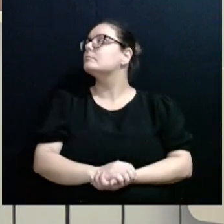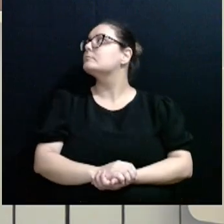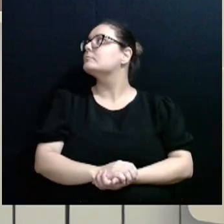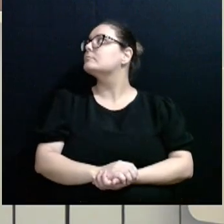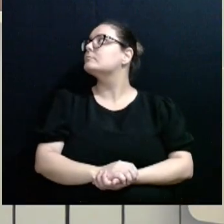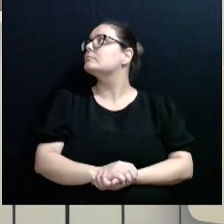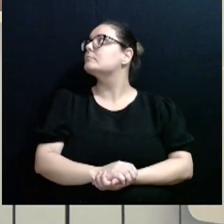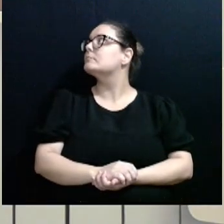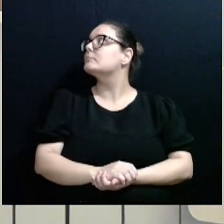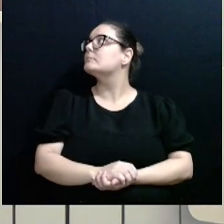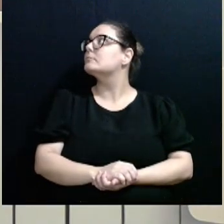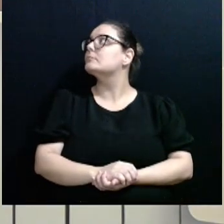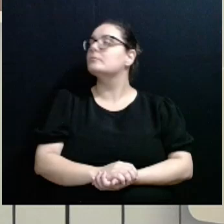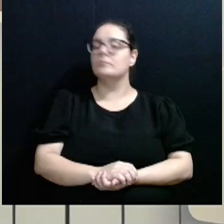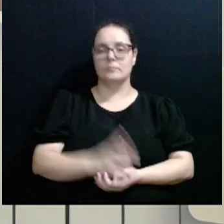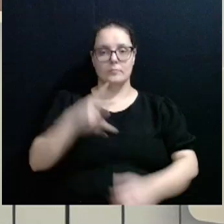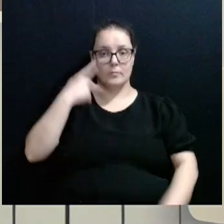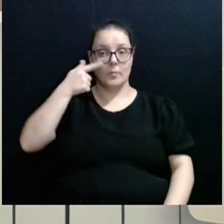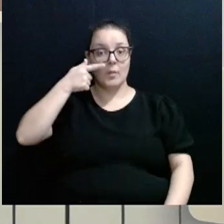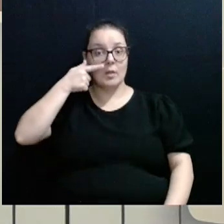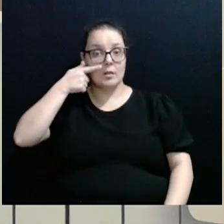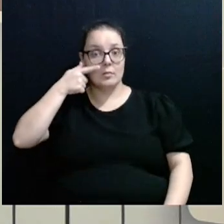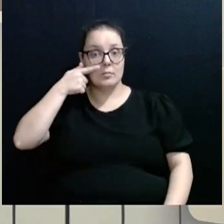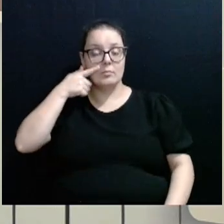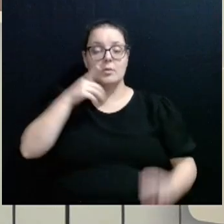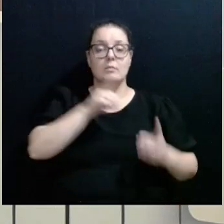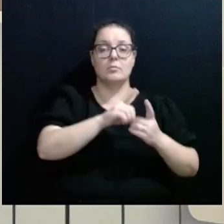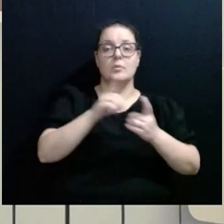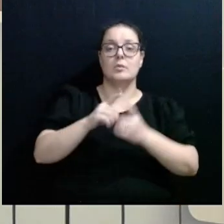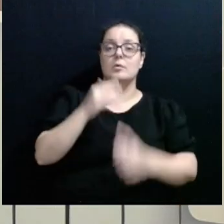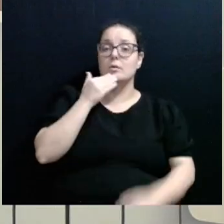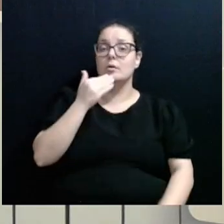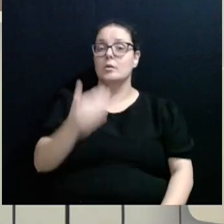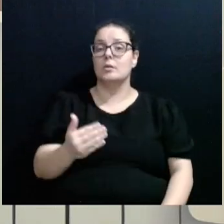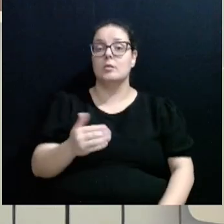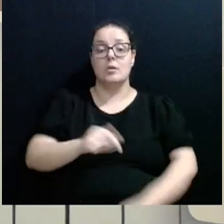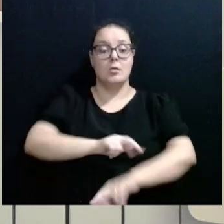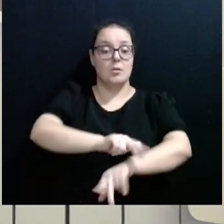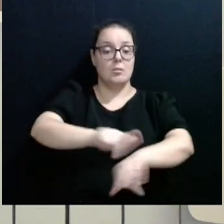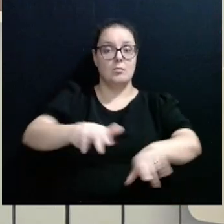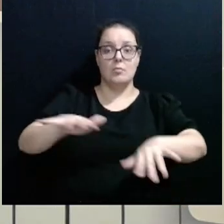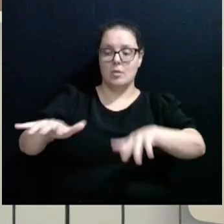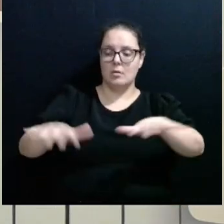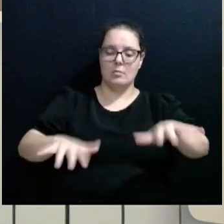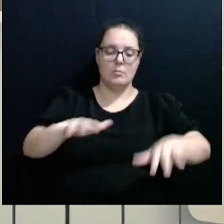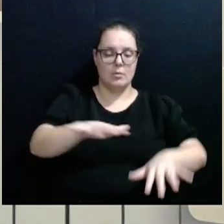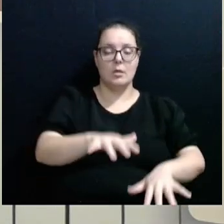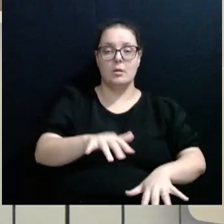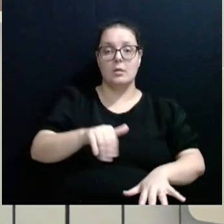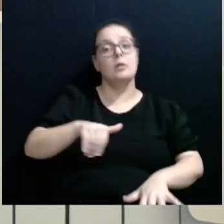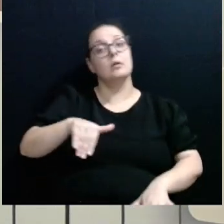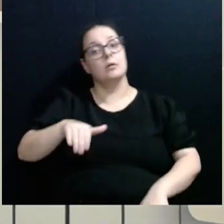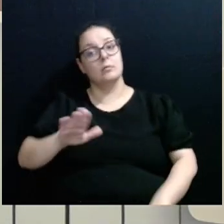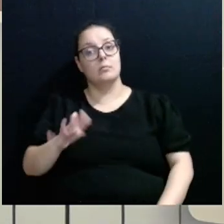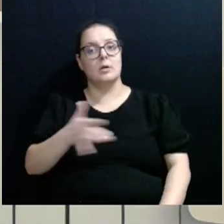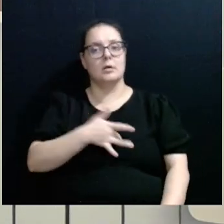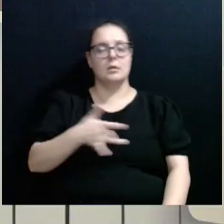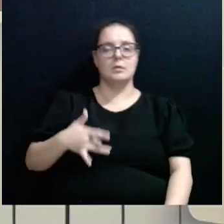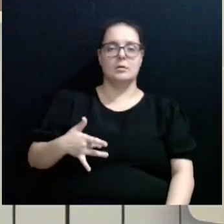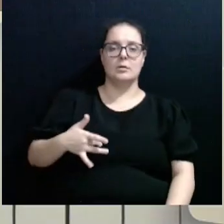O vereador Guilherme Teixeira atende pedido de vários setores e, além da saúde, destina as